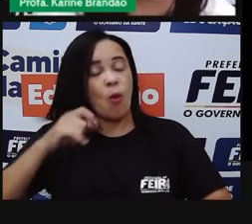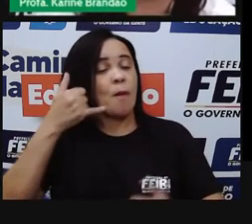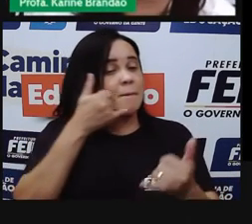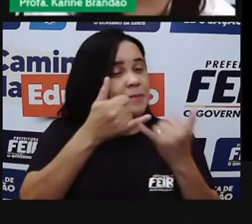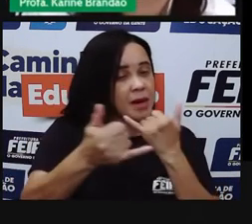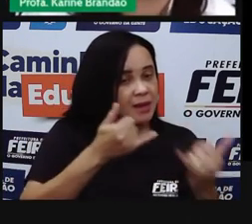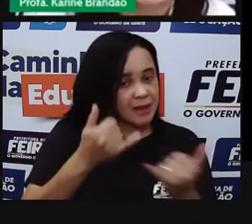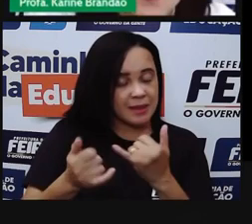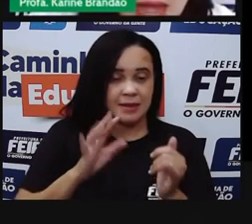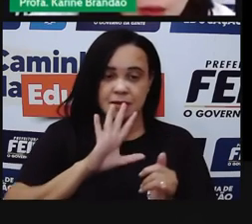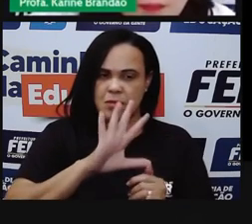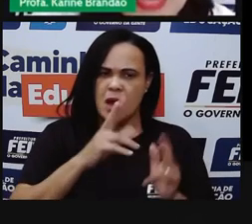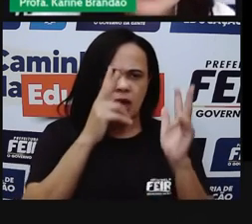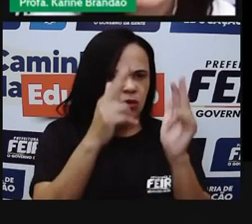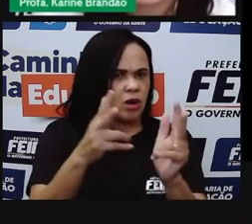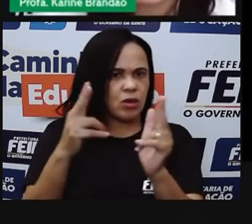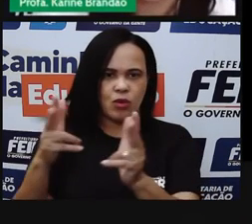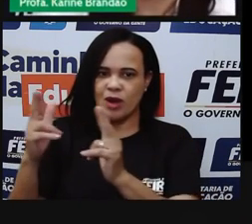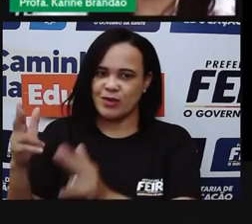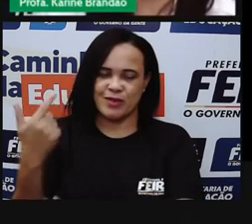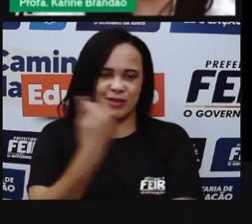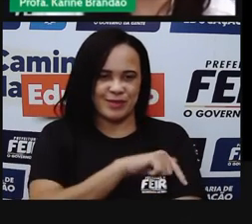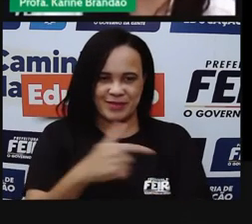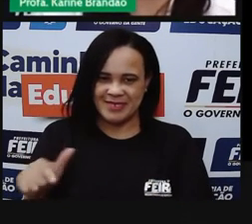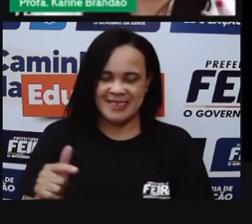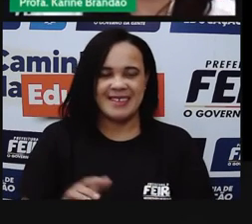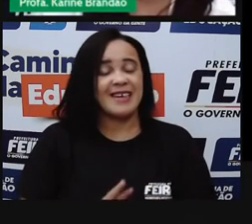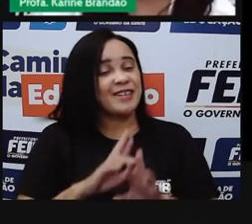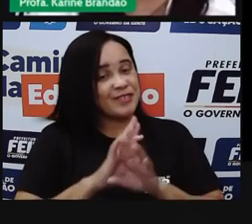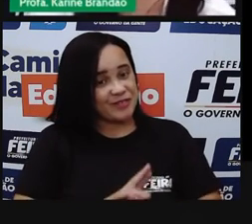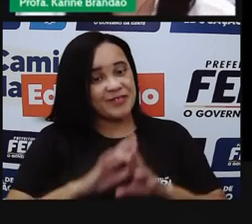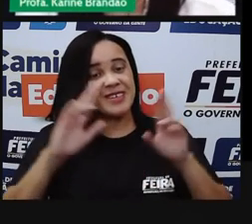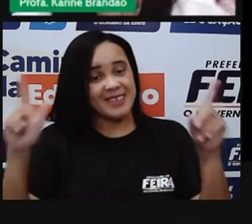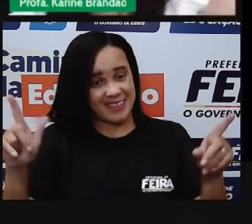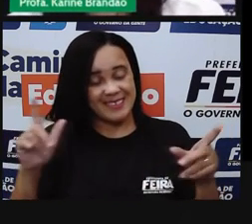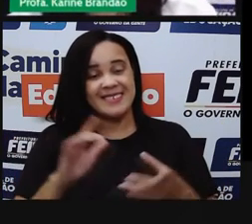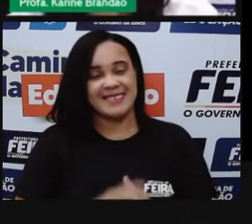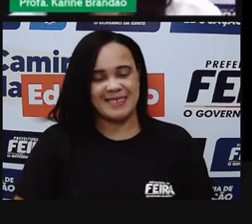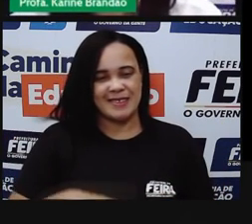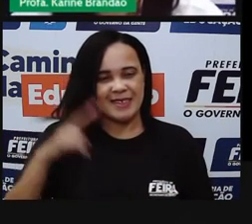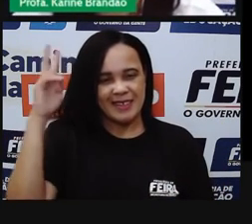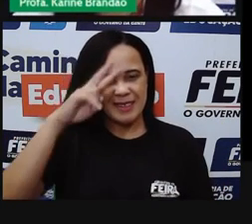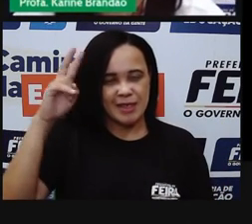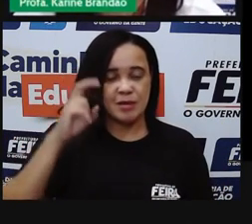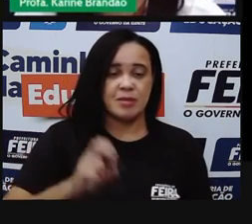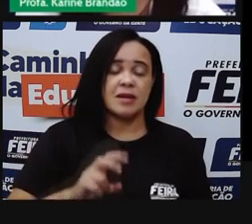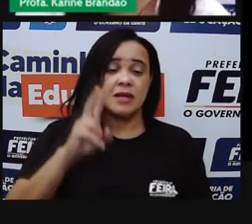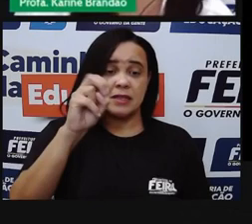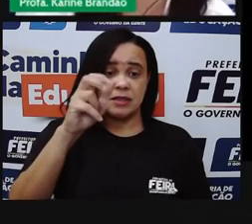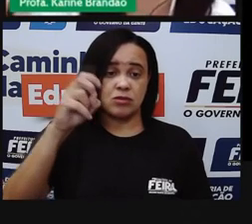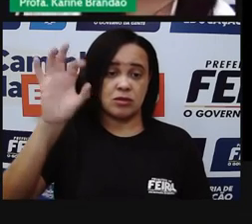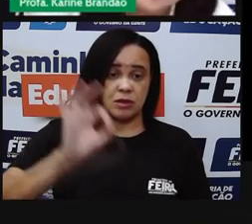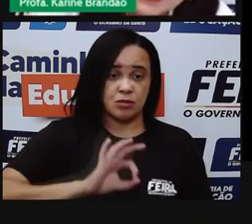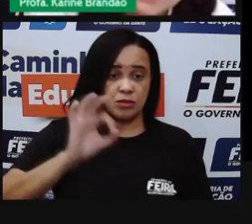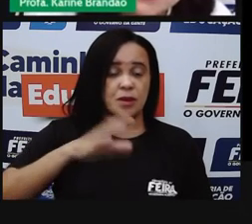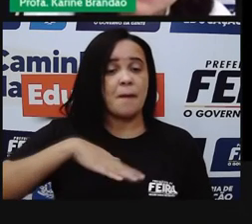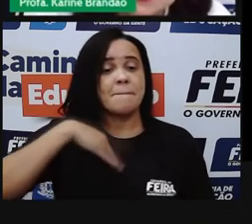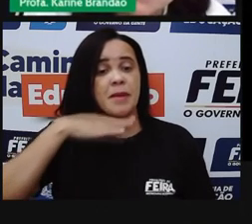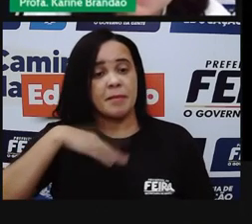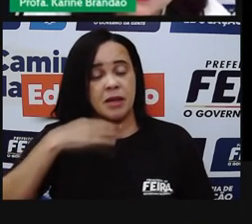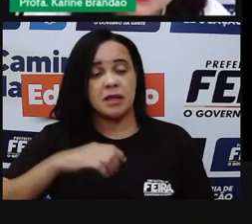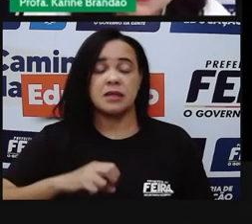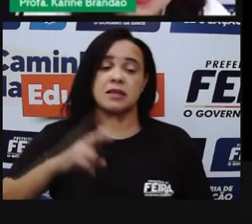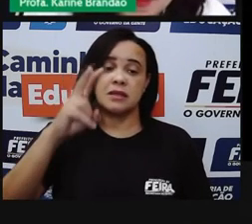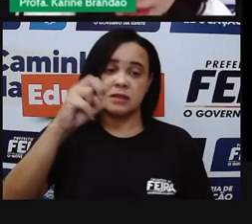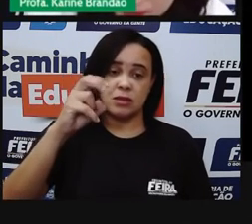meus pais, eu não sou igual. E por quê? Porque eu recebo 50% de informações da minha mãe e